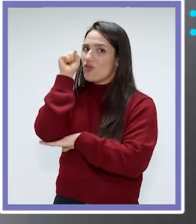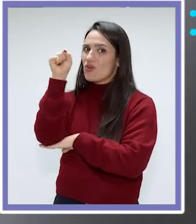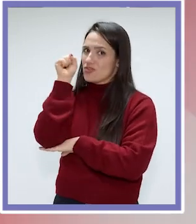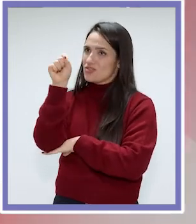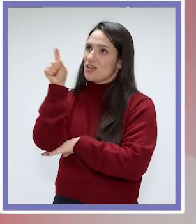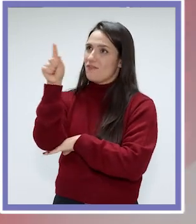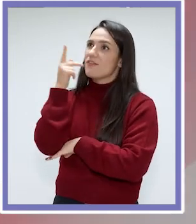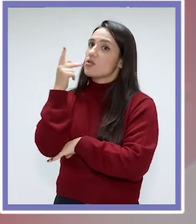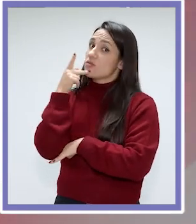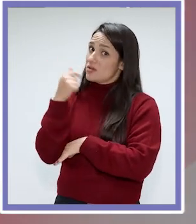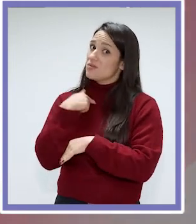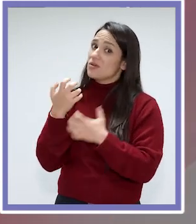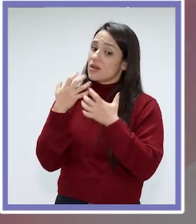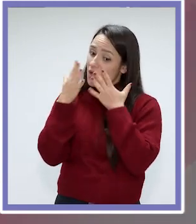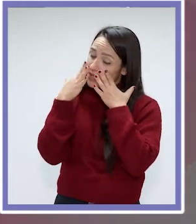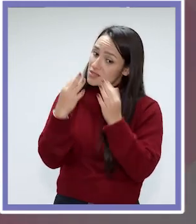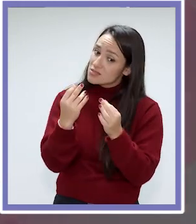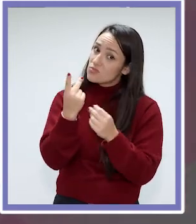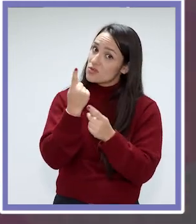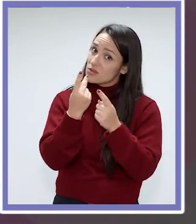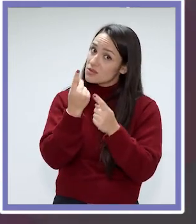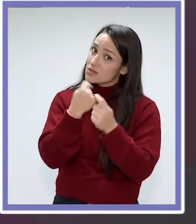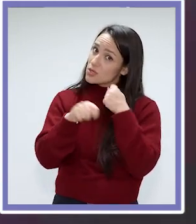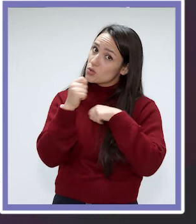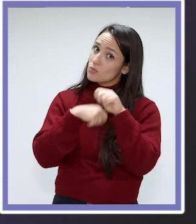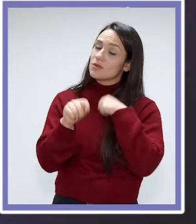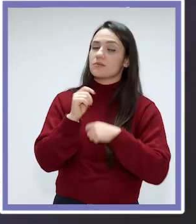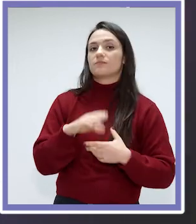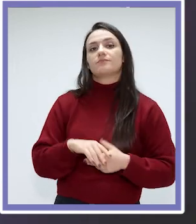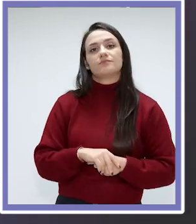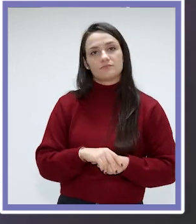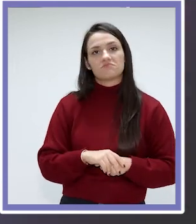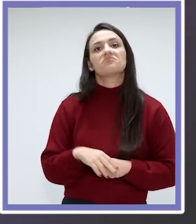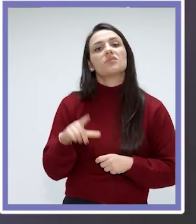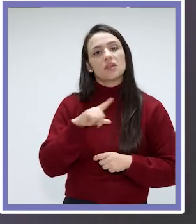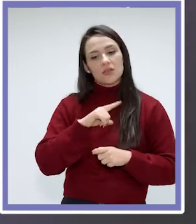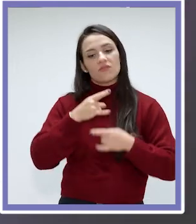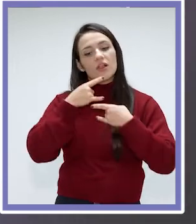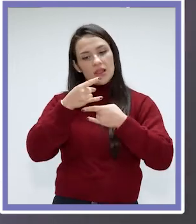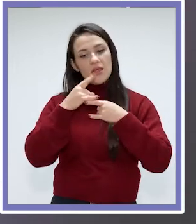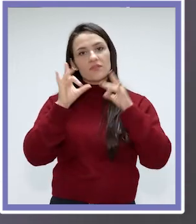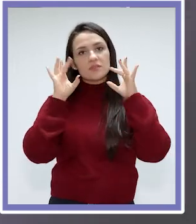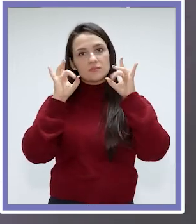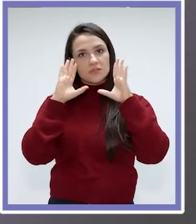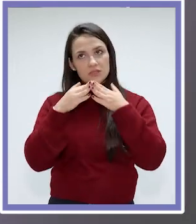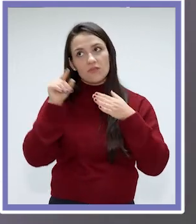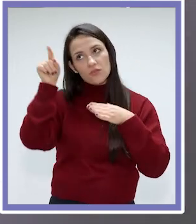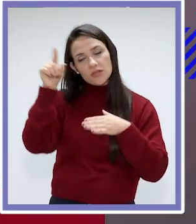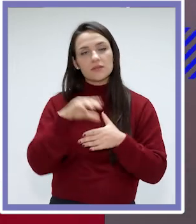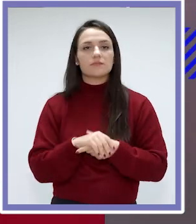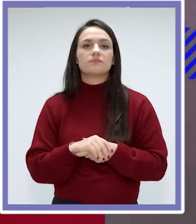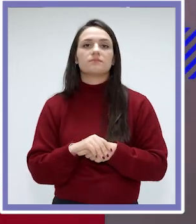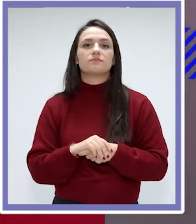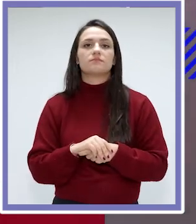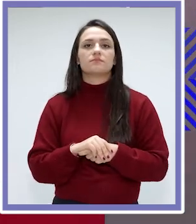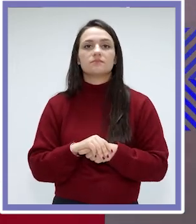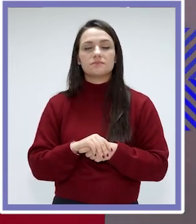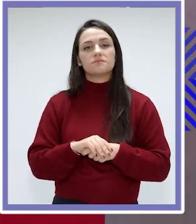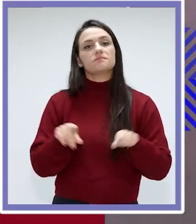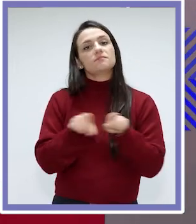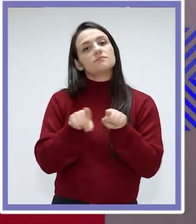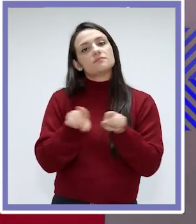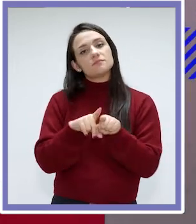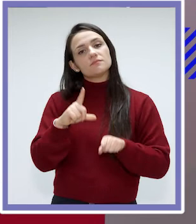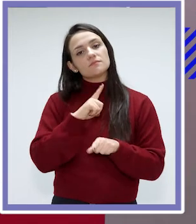nós queríamos dar uma ênfase na questão econômica, né? Então, a gente teve uma live específica com eles, e também falando da